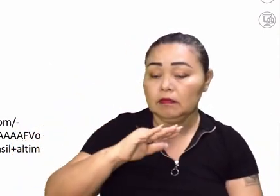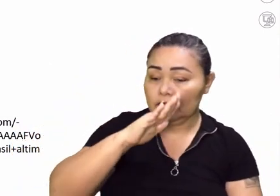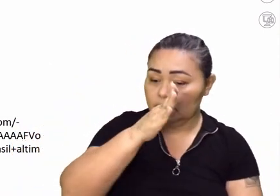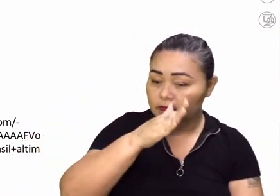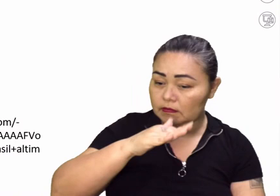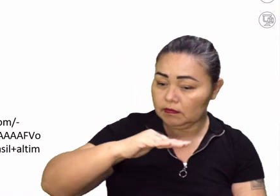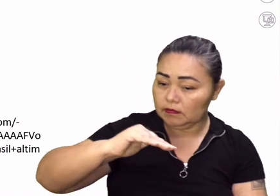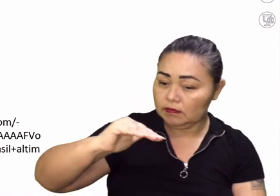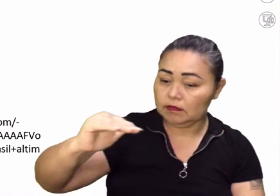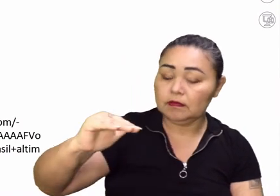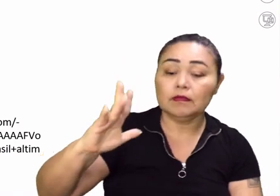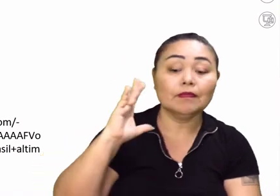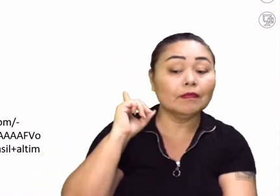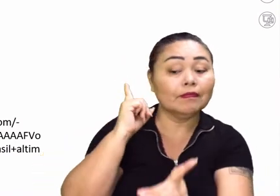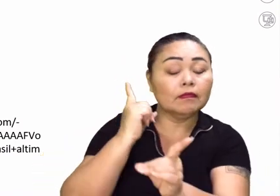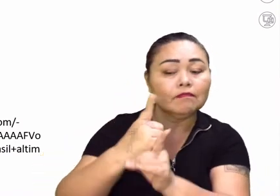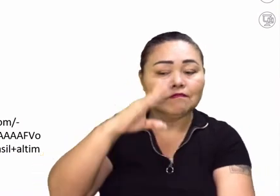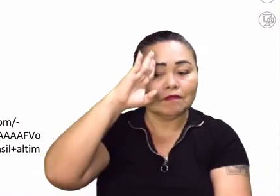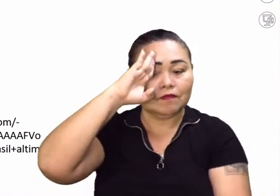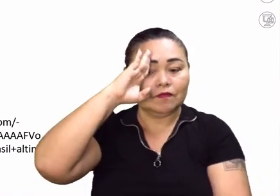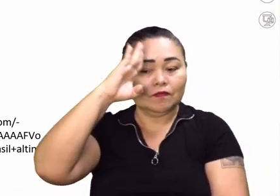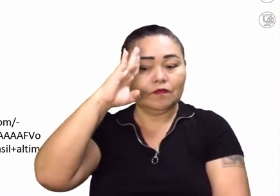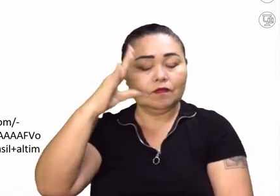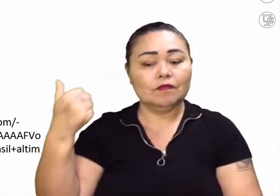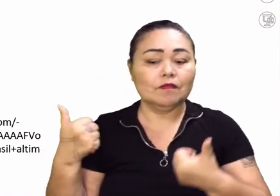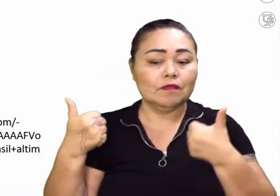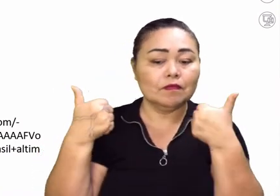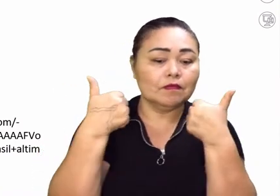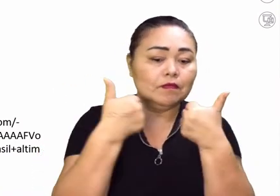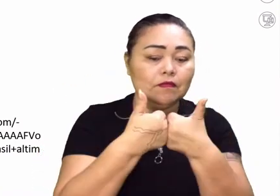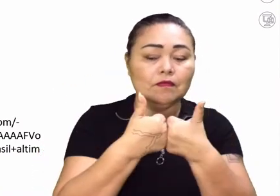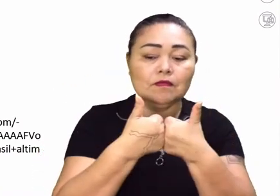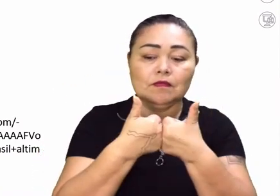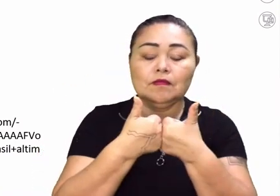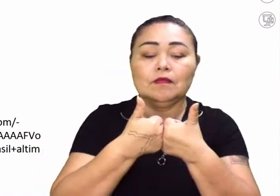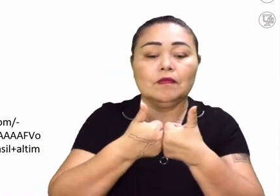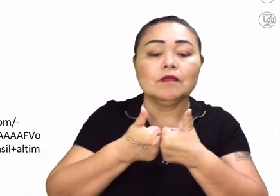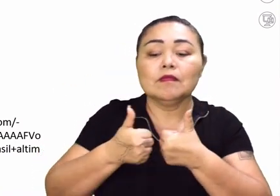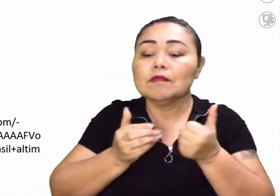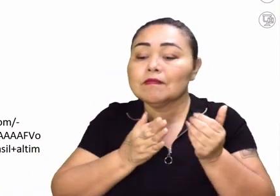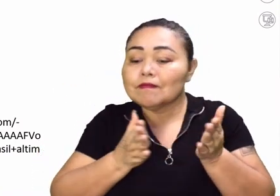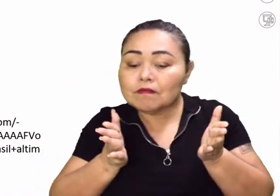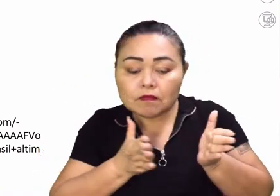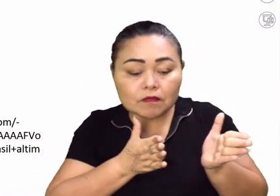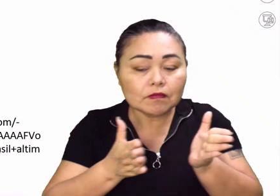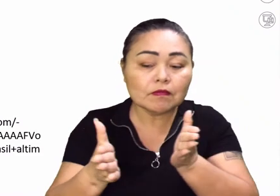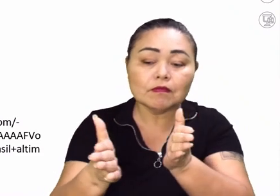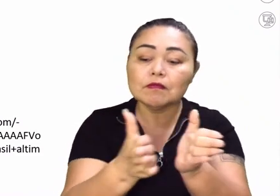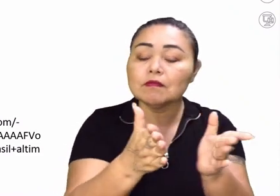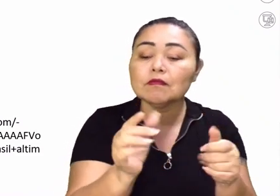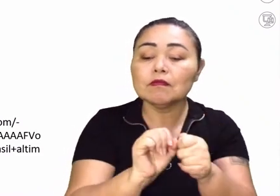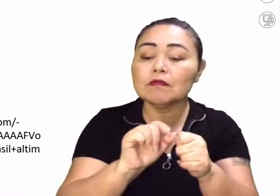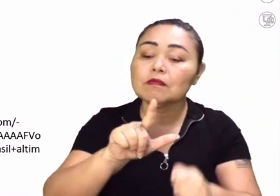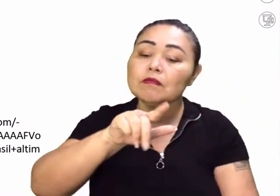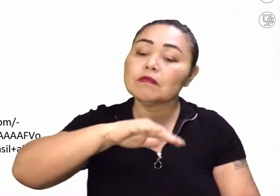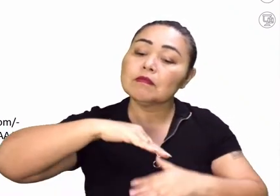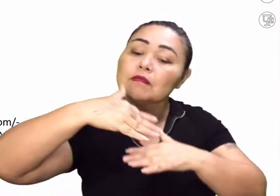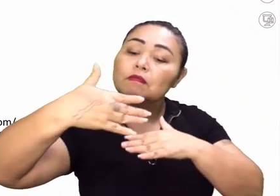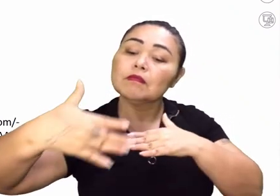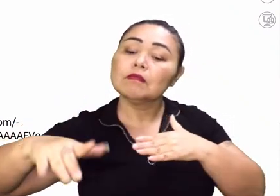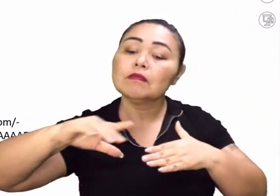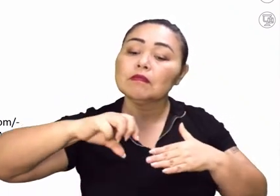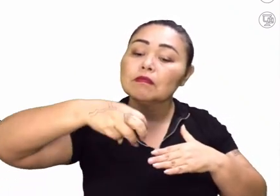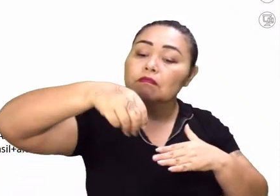planícies a gente vai encontrar principalmente próximo às regiões dos grandes rios e no litoral brasileiro